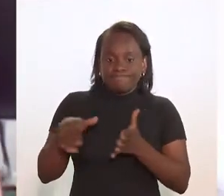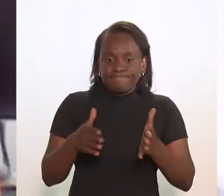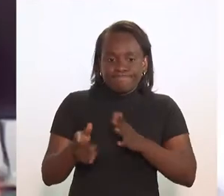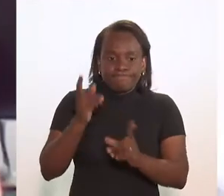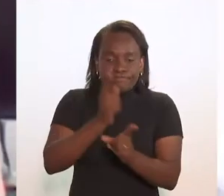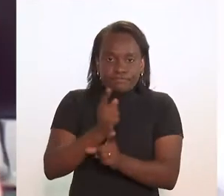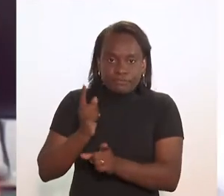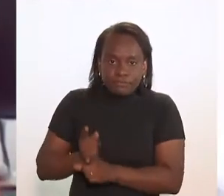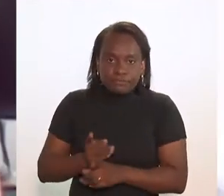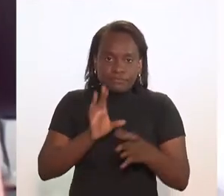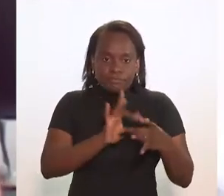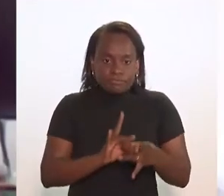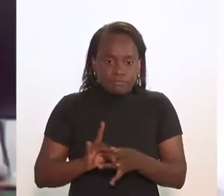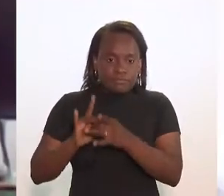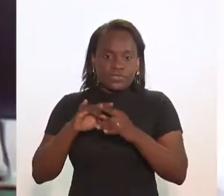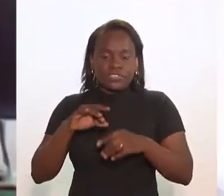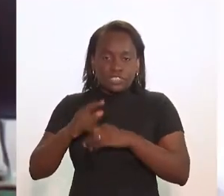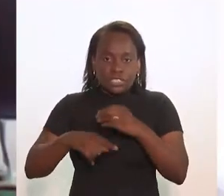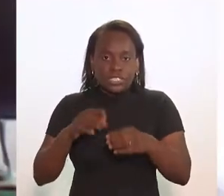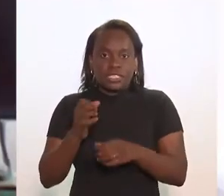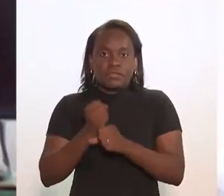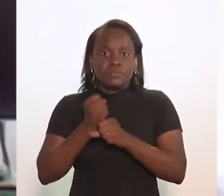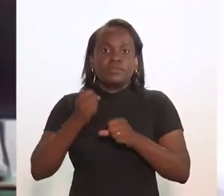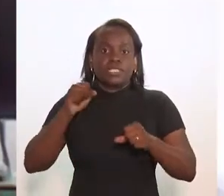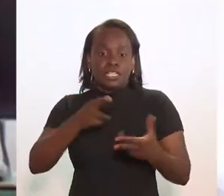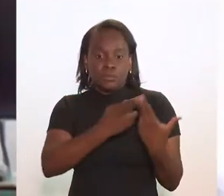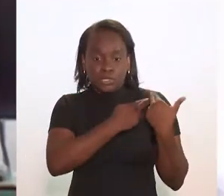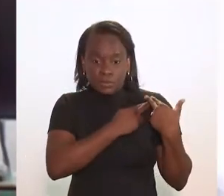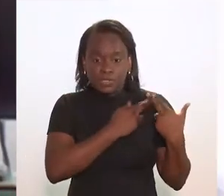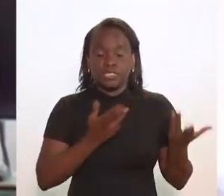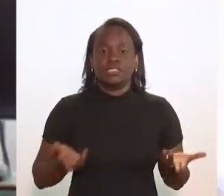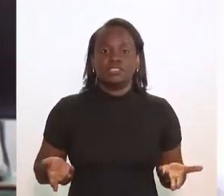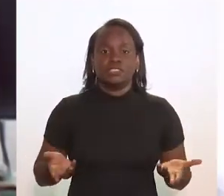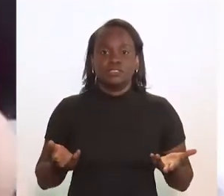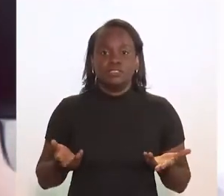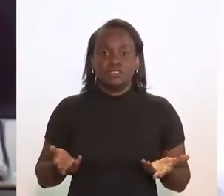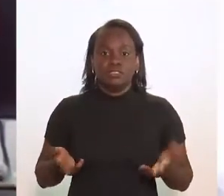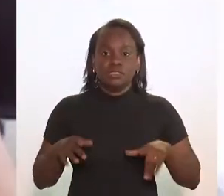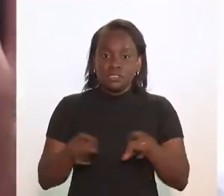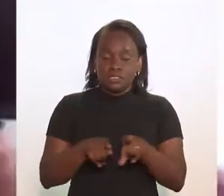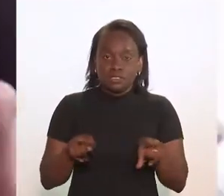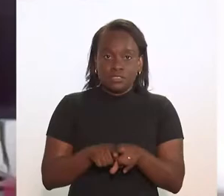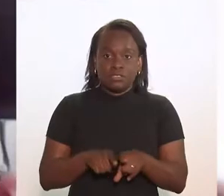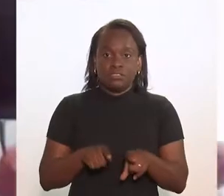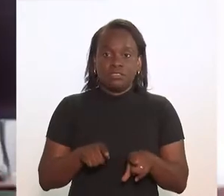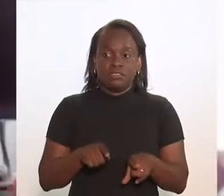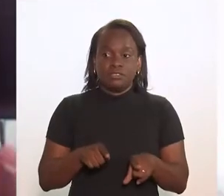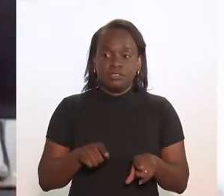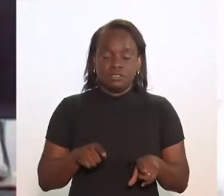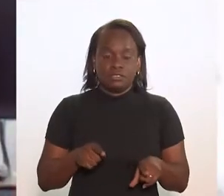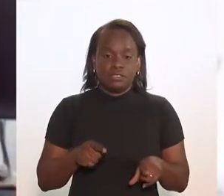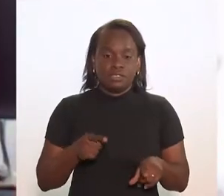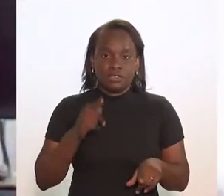num caminho conjunto de sustentabilidade, de responsabilidade e de